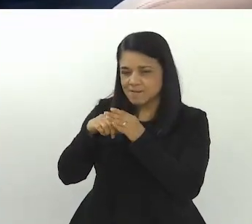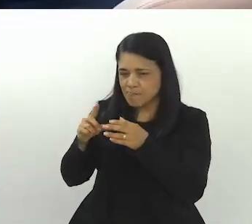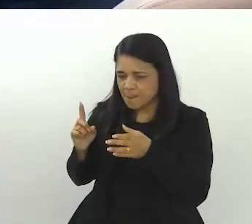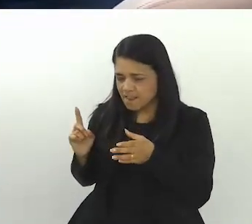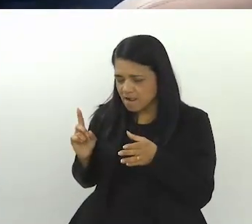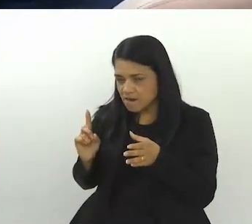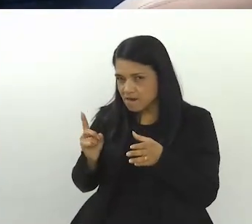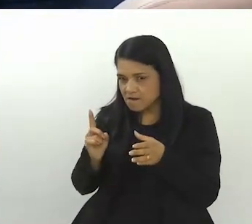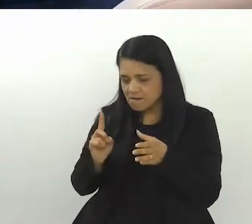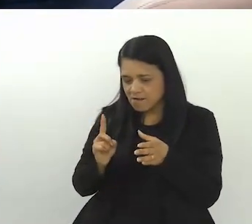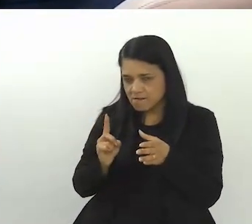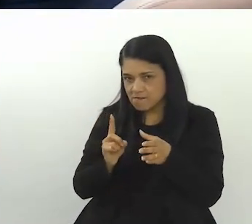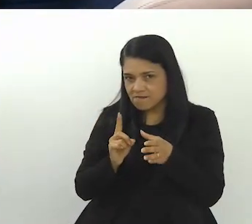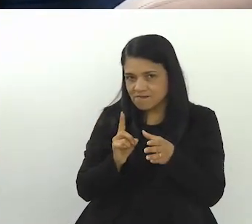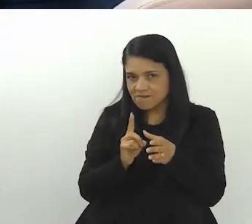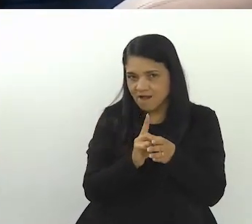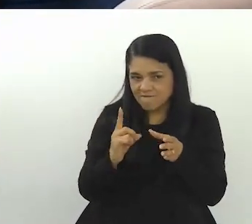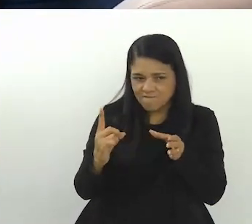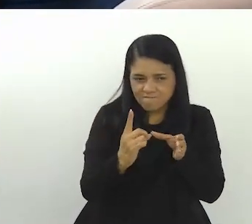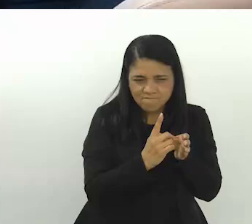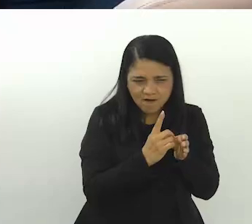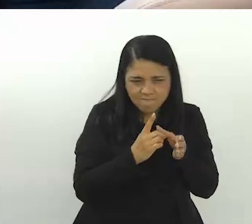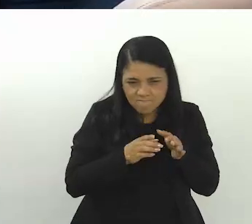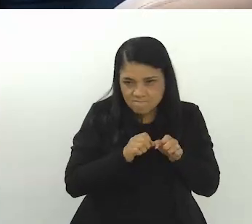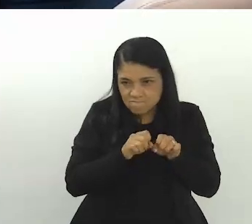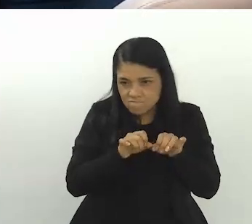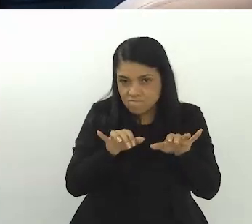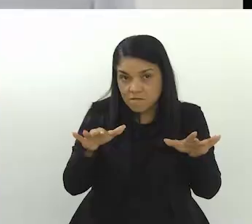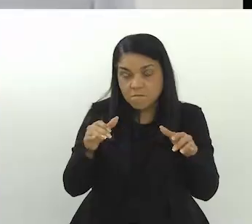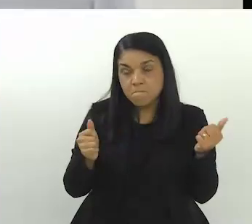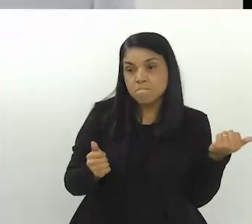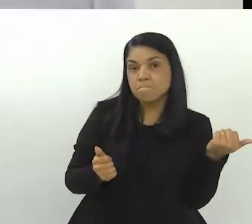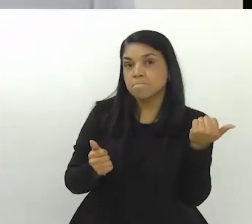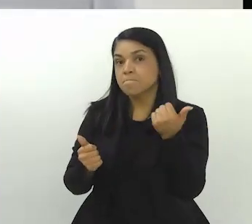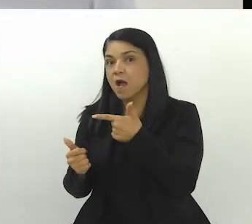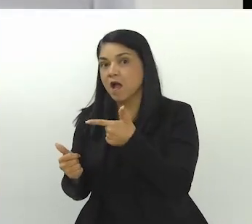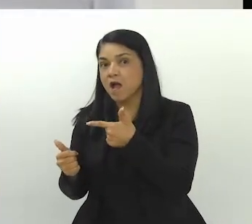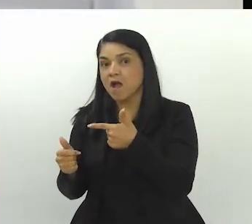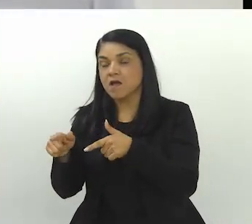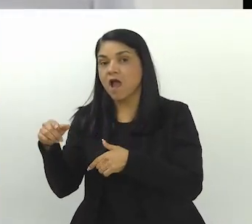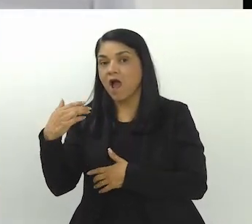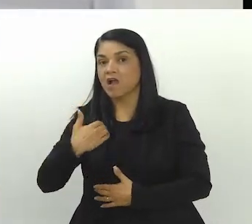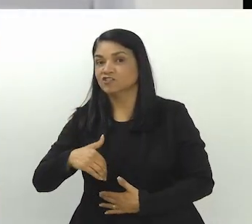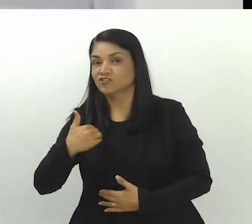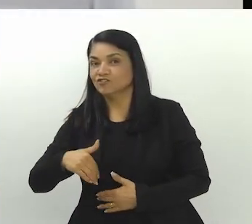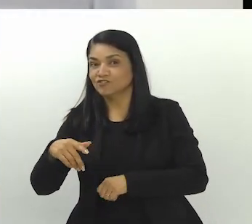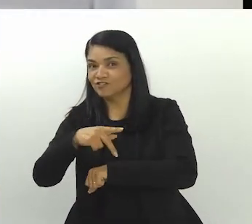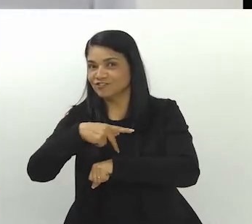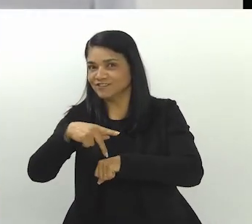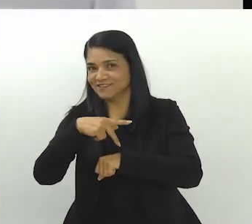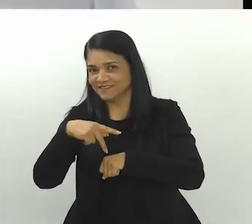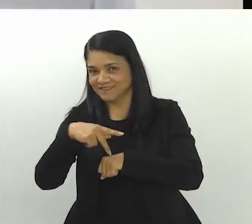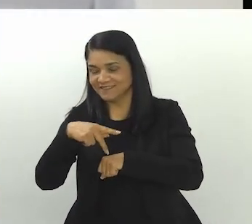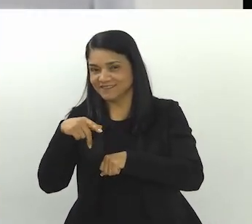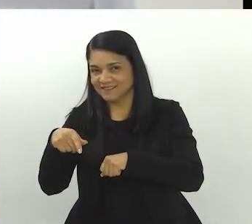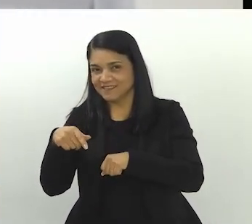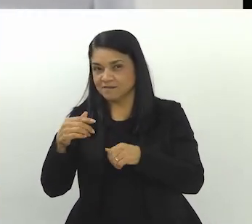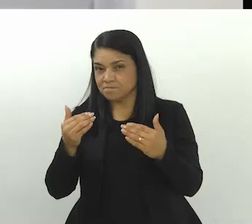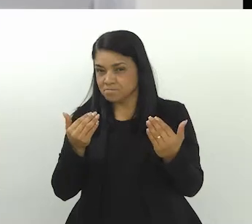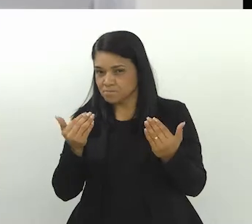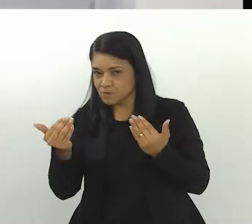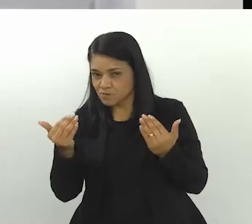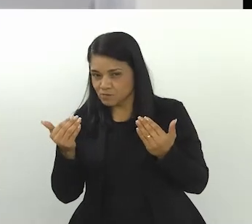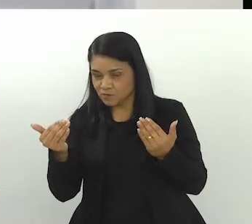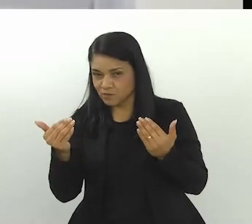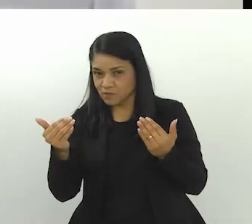infiltração, ele tem uma capilaridade, né, muito maior do que na Argentina. E, paradoxalmente, né, no que diz